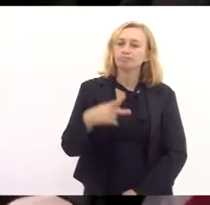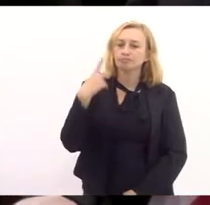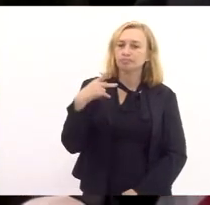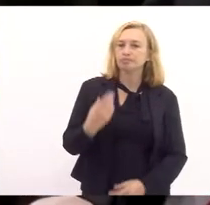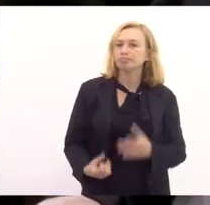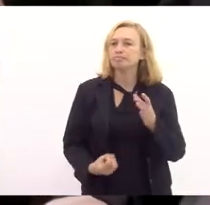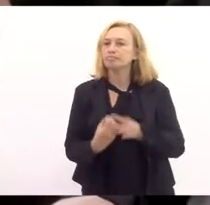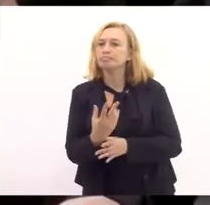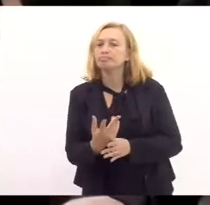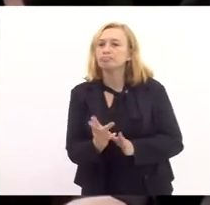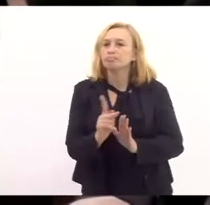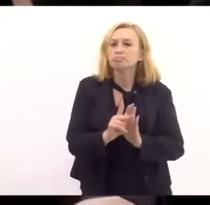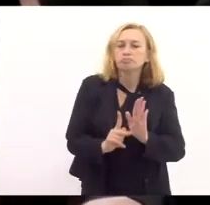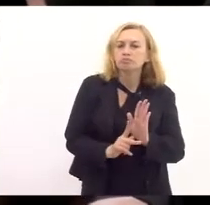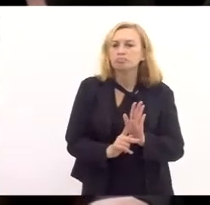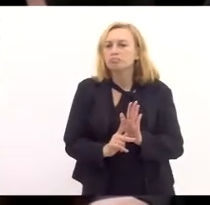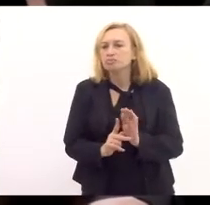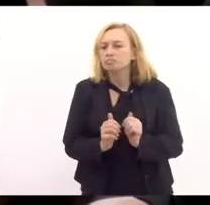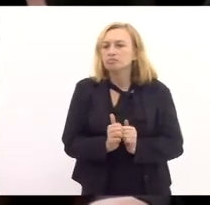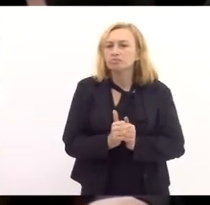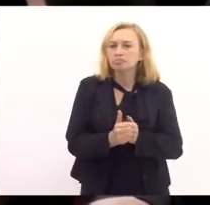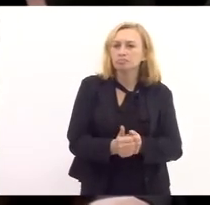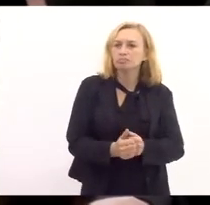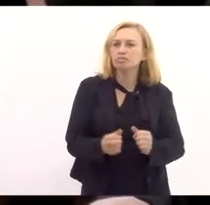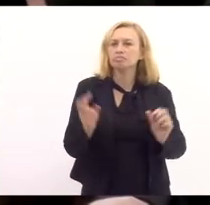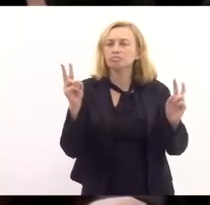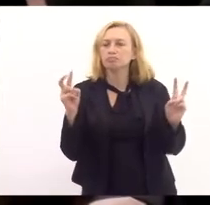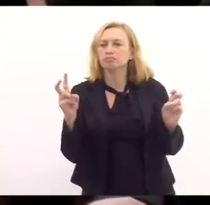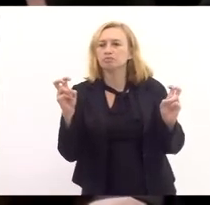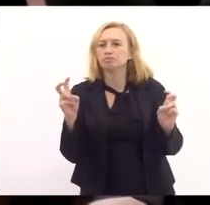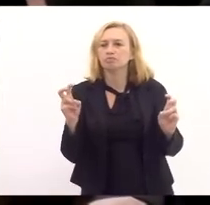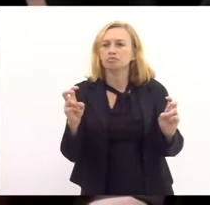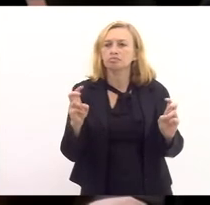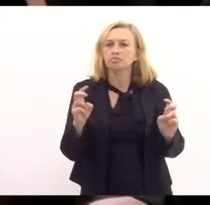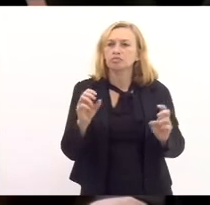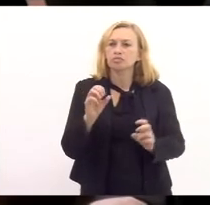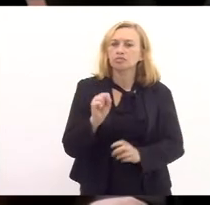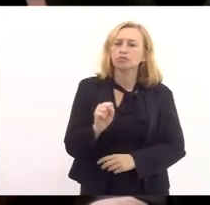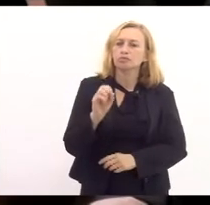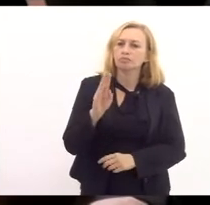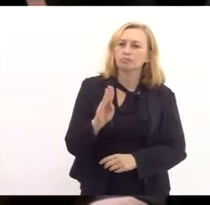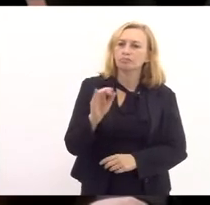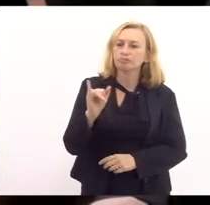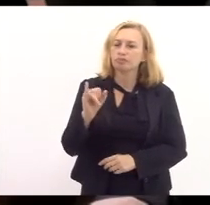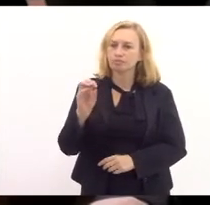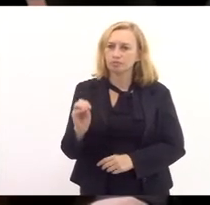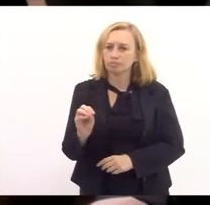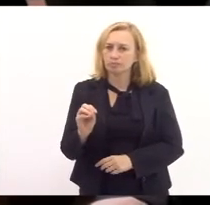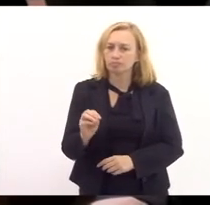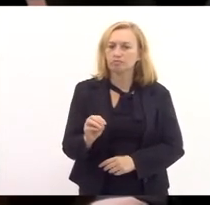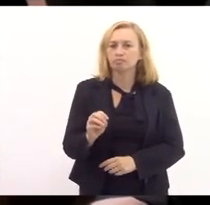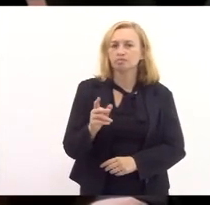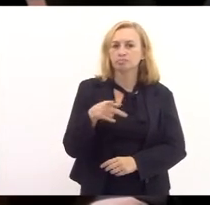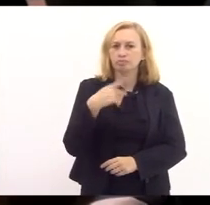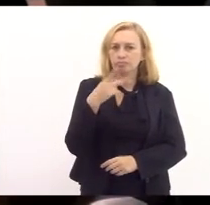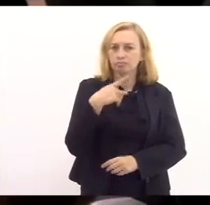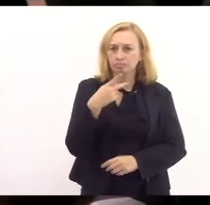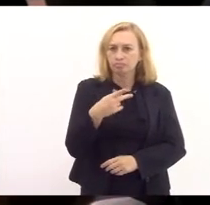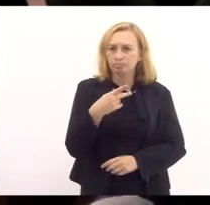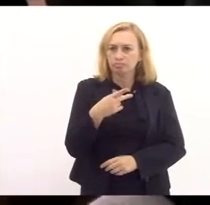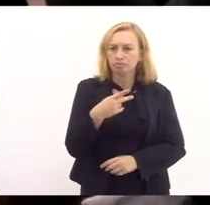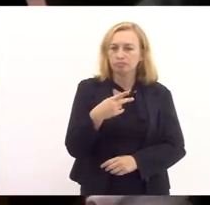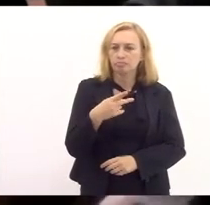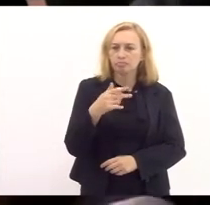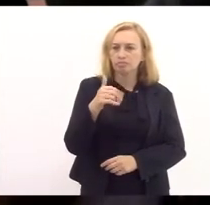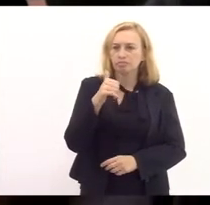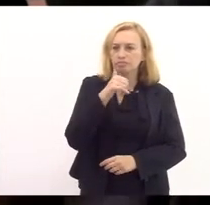projeto, alguma coisa que esteja em andamento que trate da questão de subsídio. E na fala de